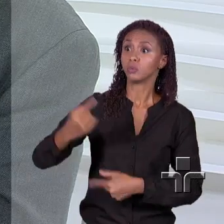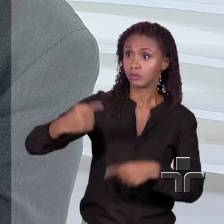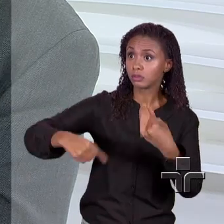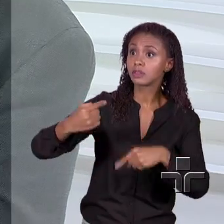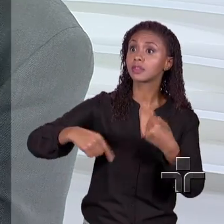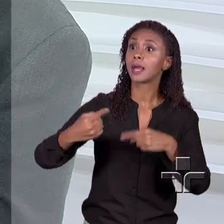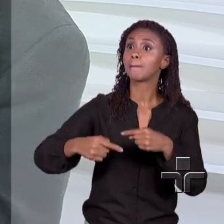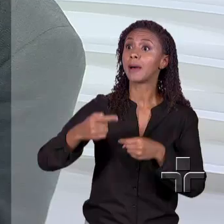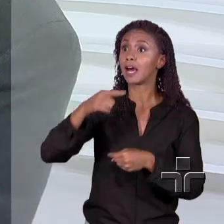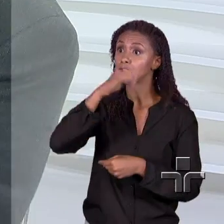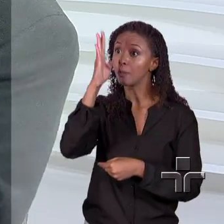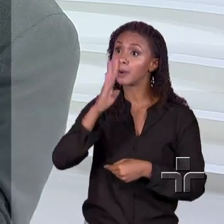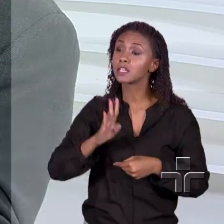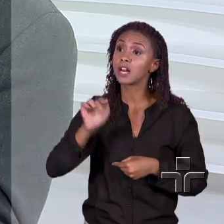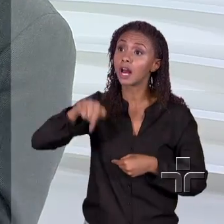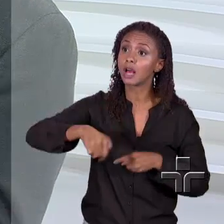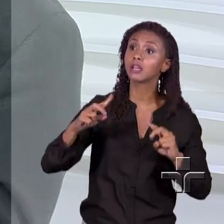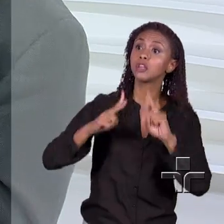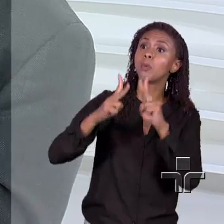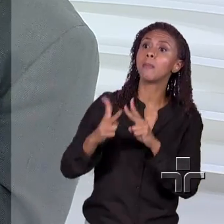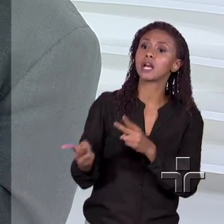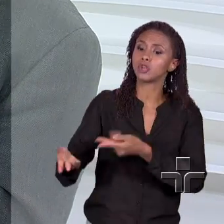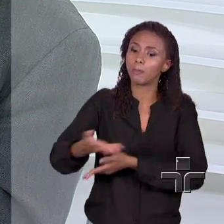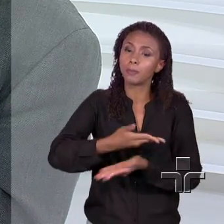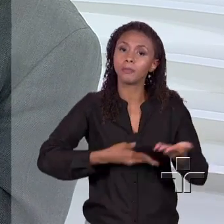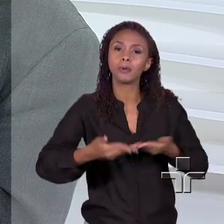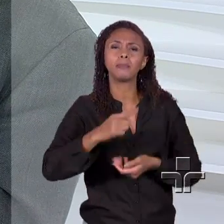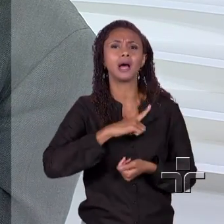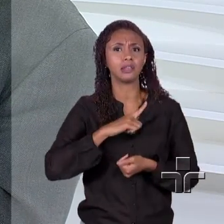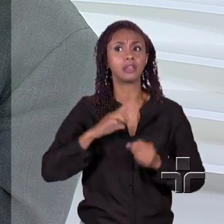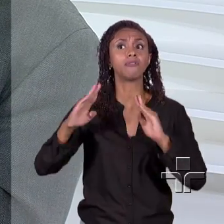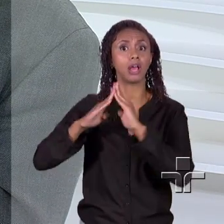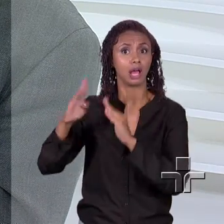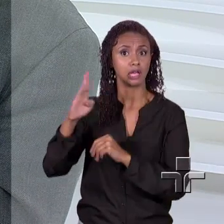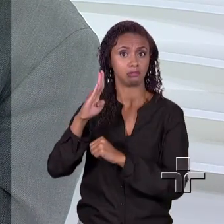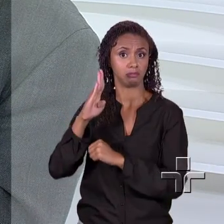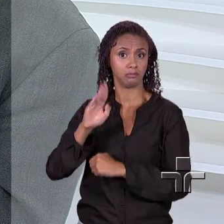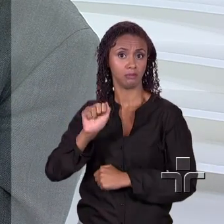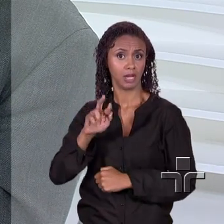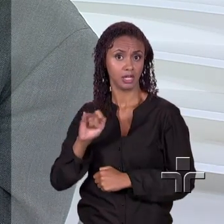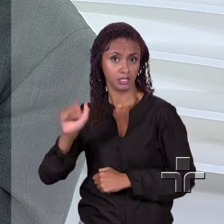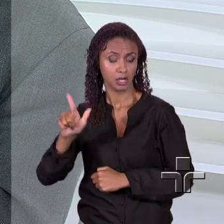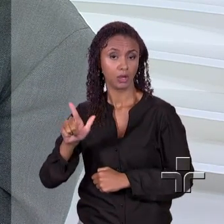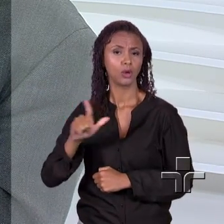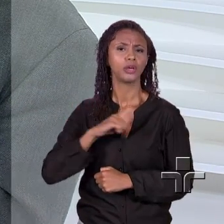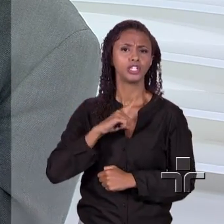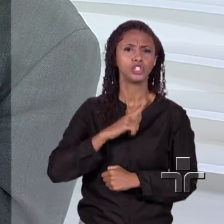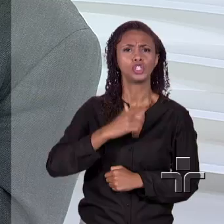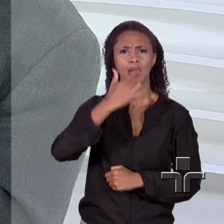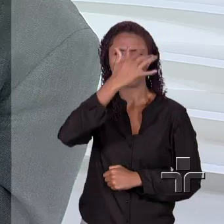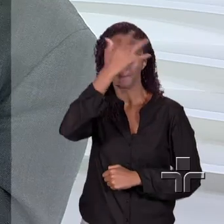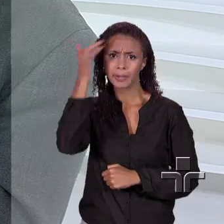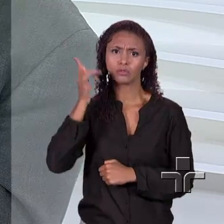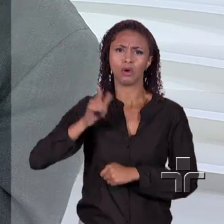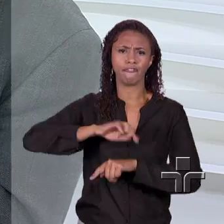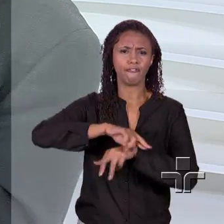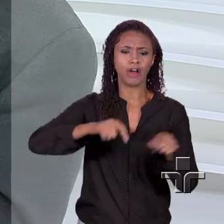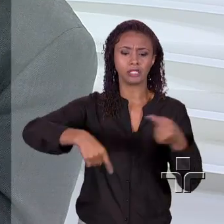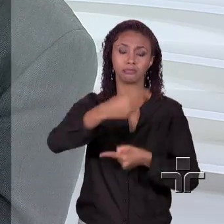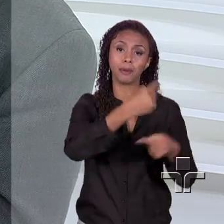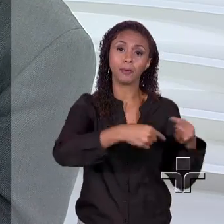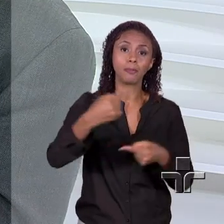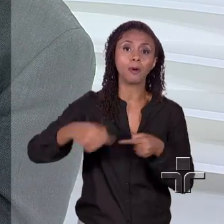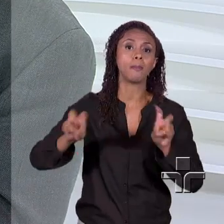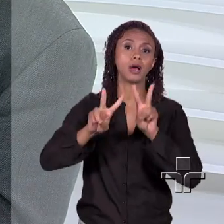essa questão. Inclusive, houve um famoso debate na Casa do Brasil, onde ele e outras pessoas debateram a questão